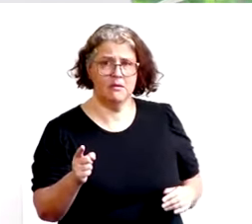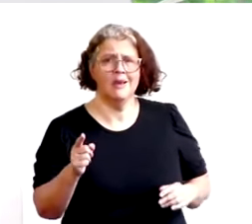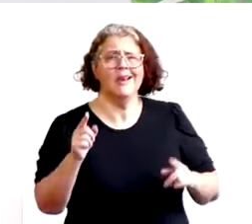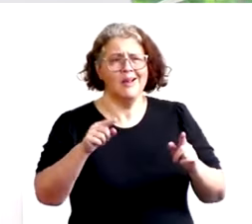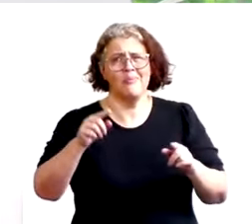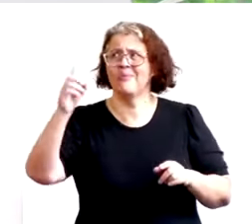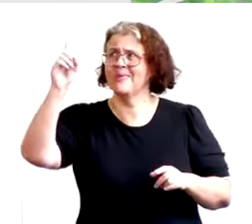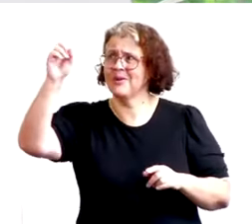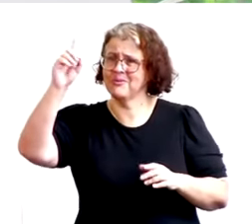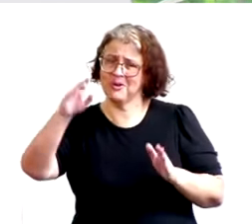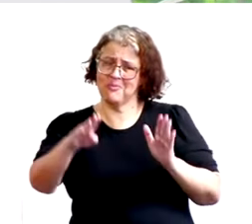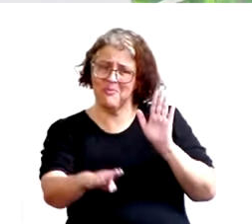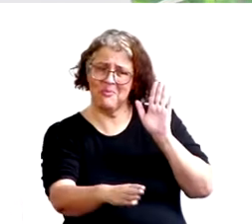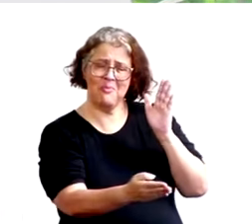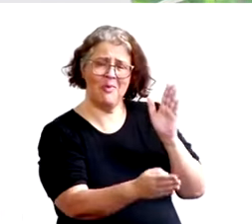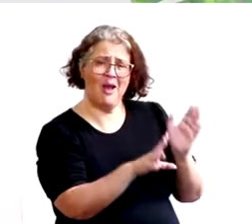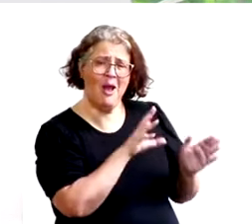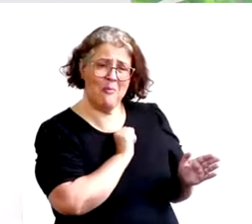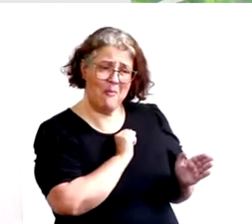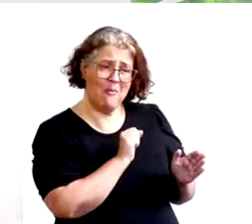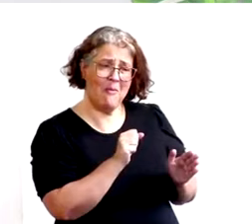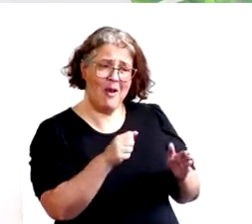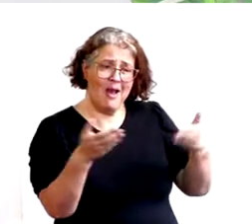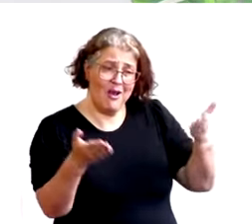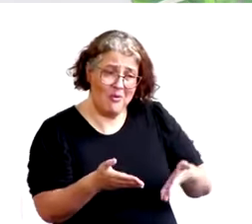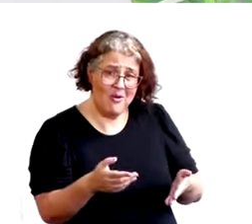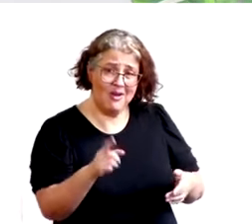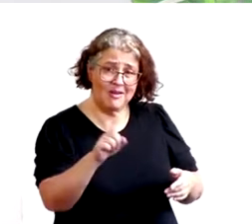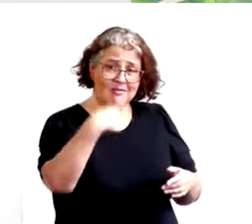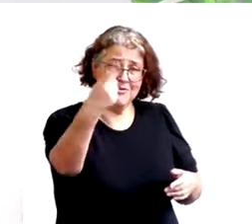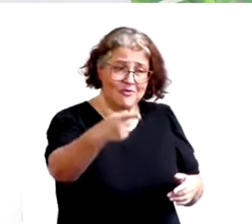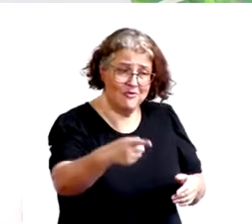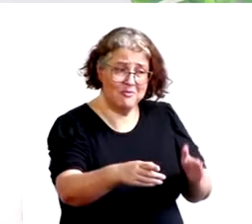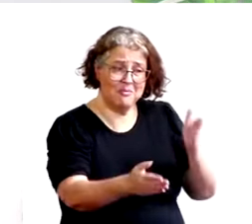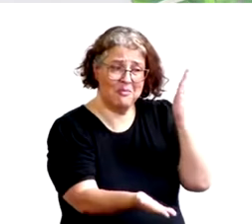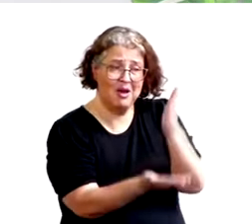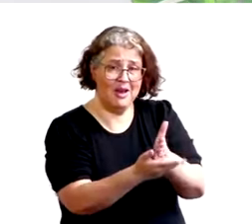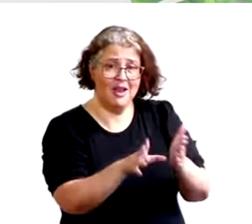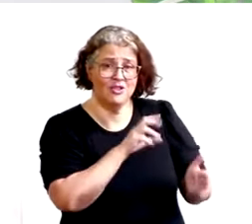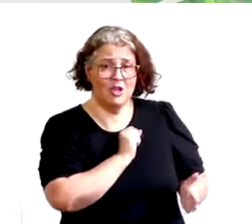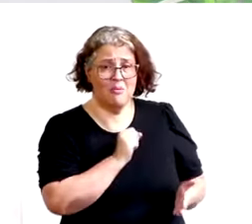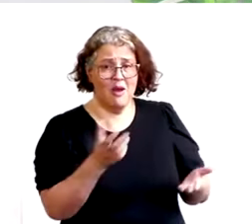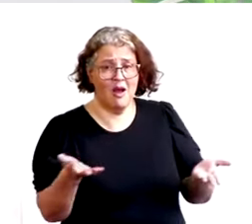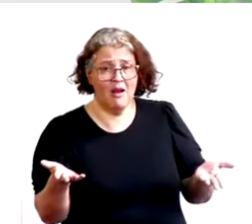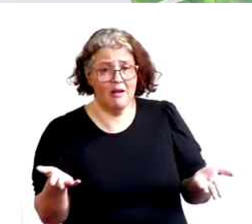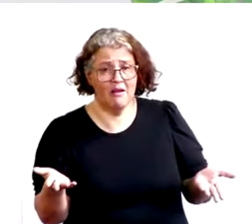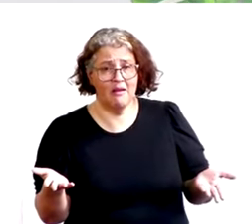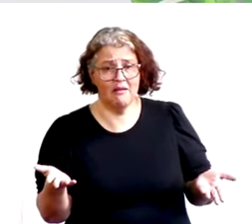amou seu caráter mudou para que ele não seja mais misericordioso